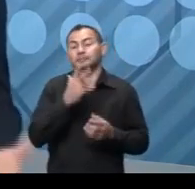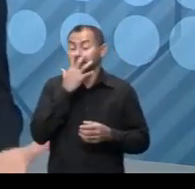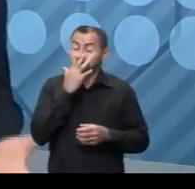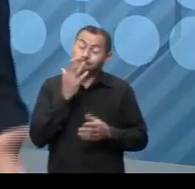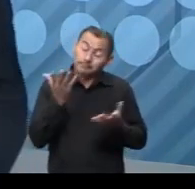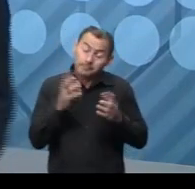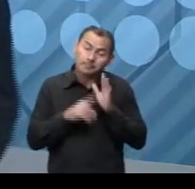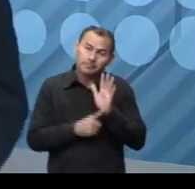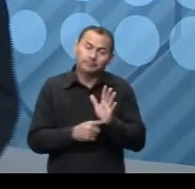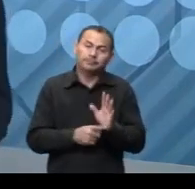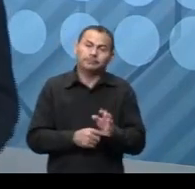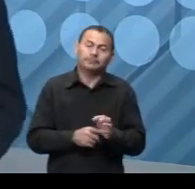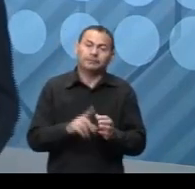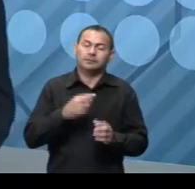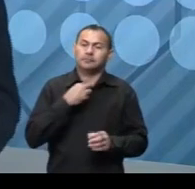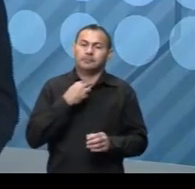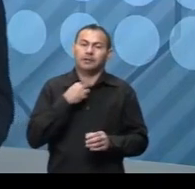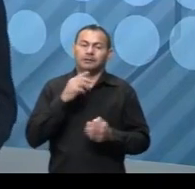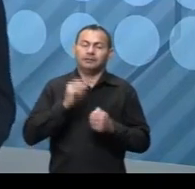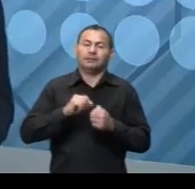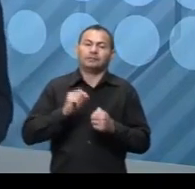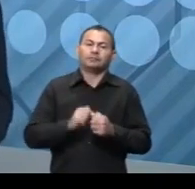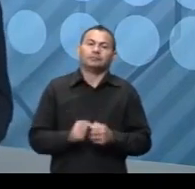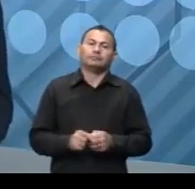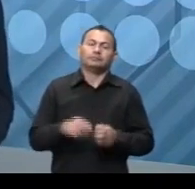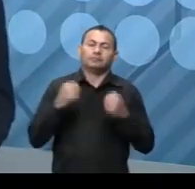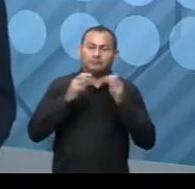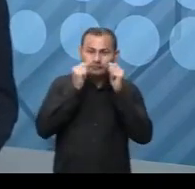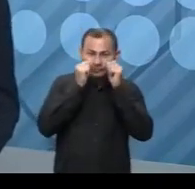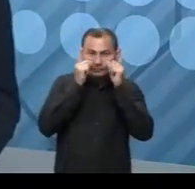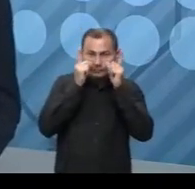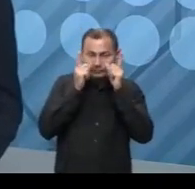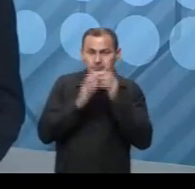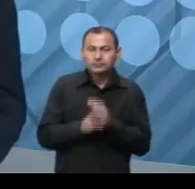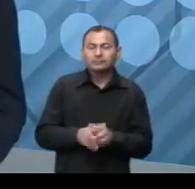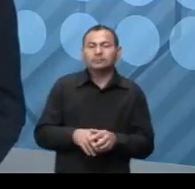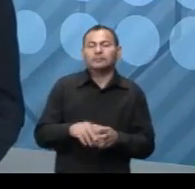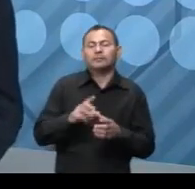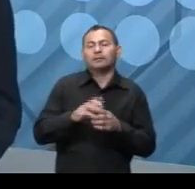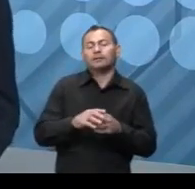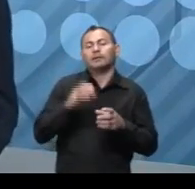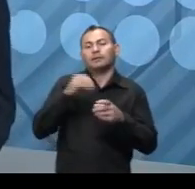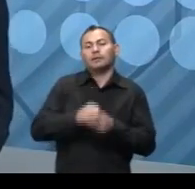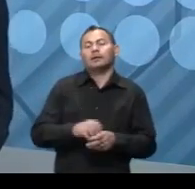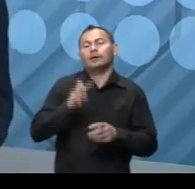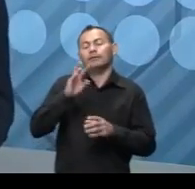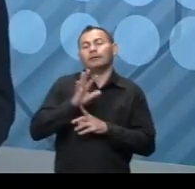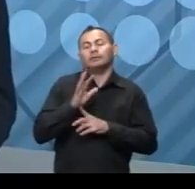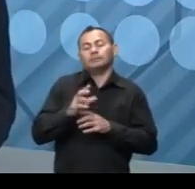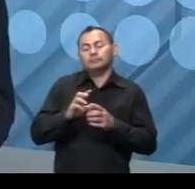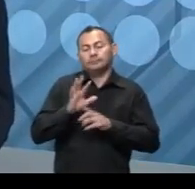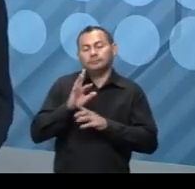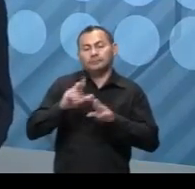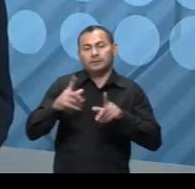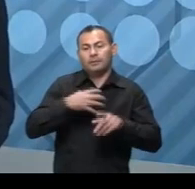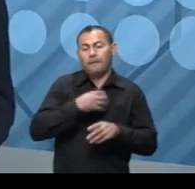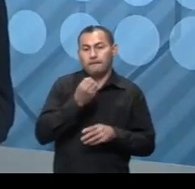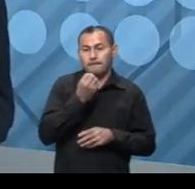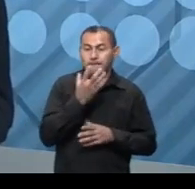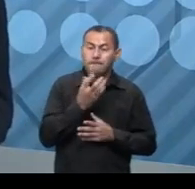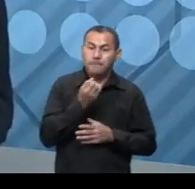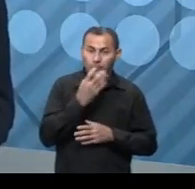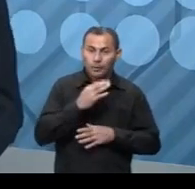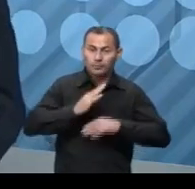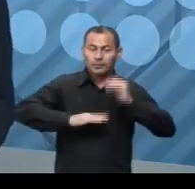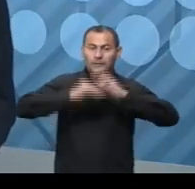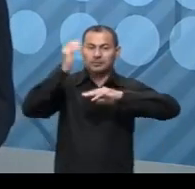que pareça, tá? A gente não pode fazer isso, tem que prestar muita atenção, tem que fazer uma boa locação, isso vai te distinguir de ser